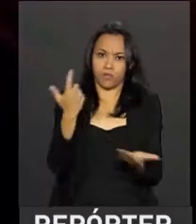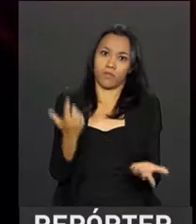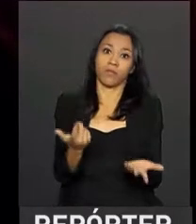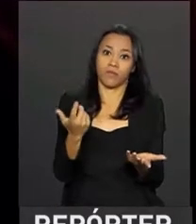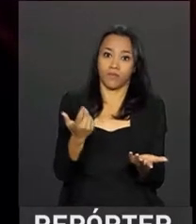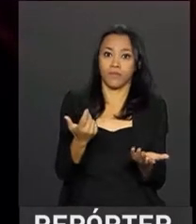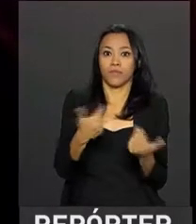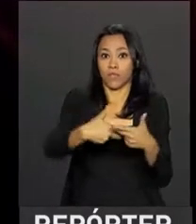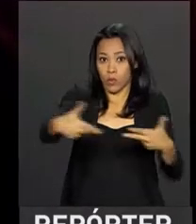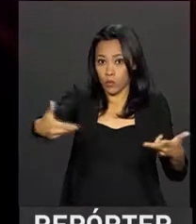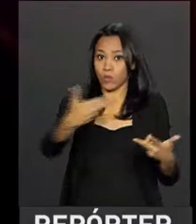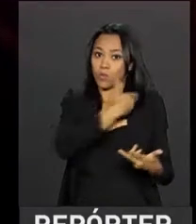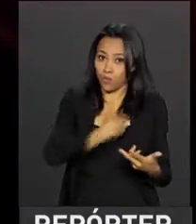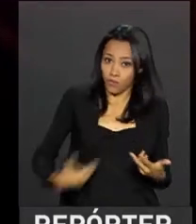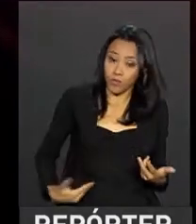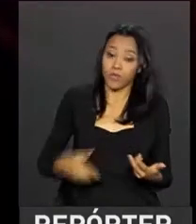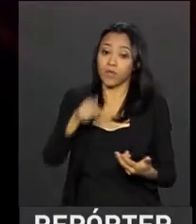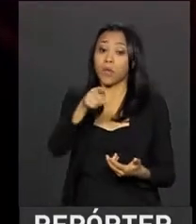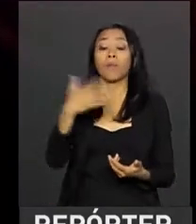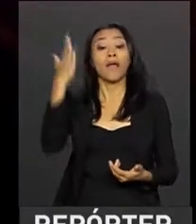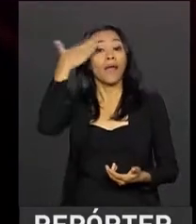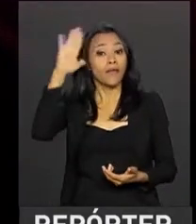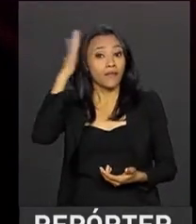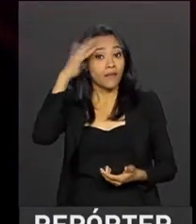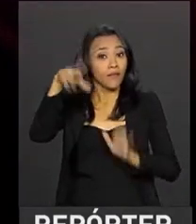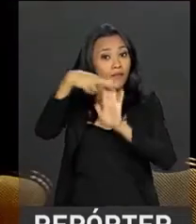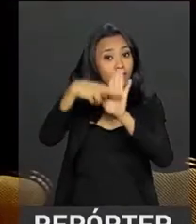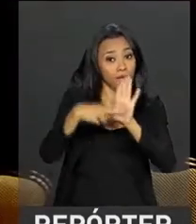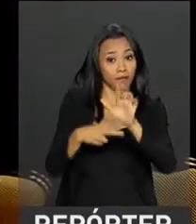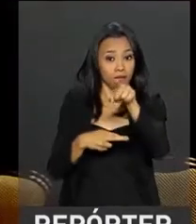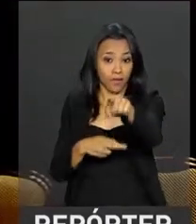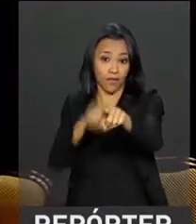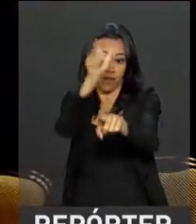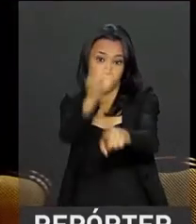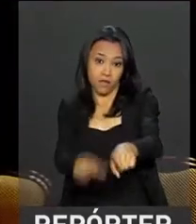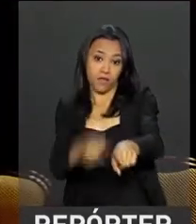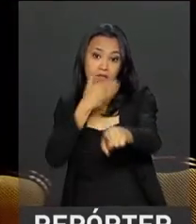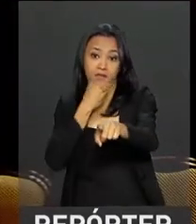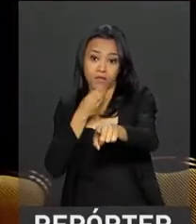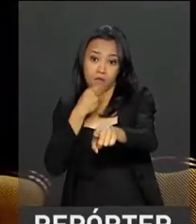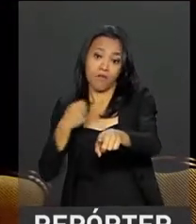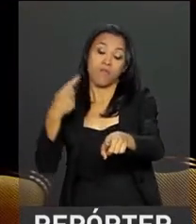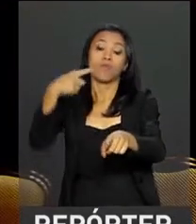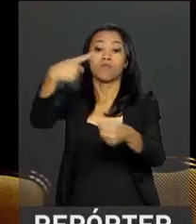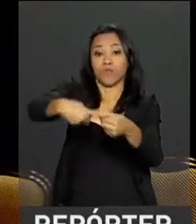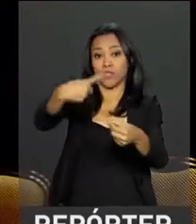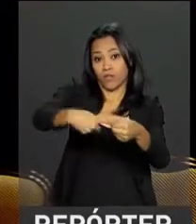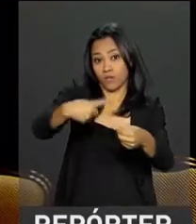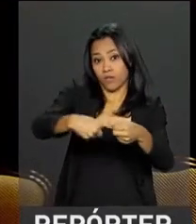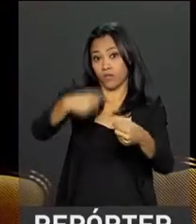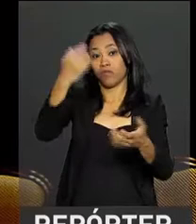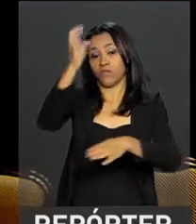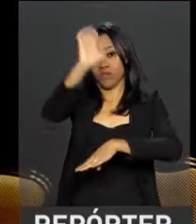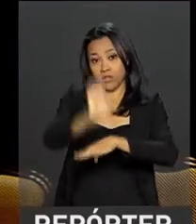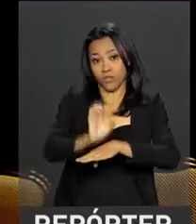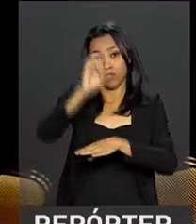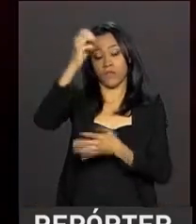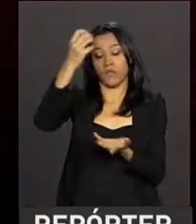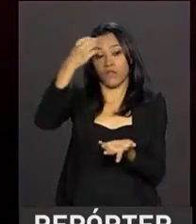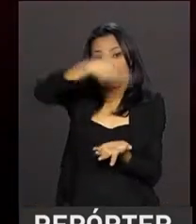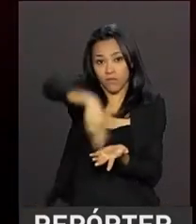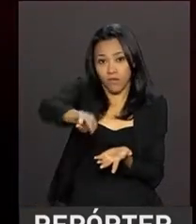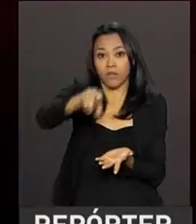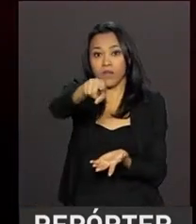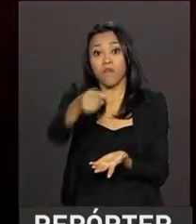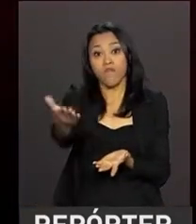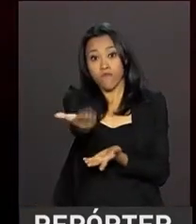os requisitos técnicos da lei do microempreendedor, este gestor de licitações do município de Bequimão, no